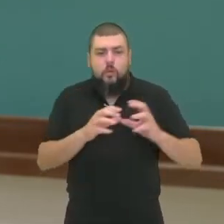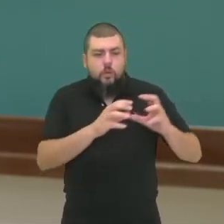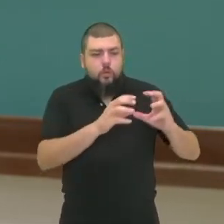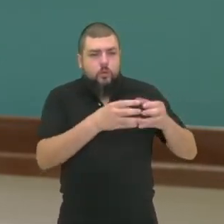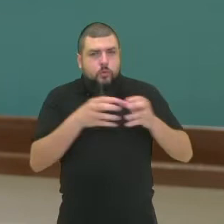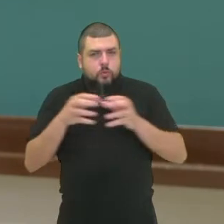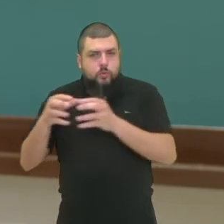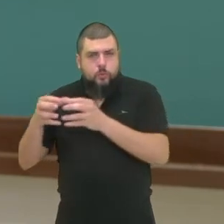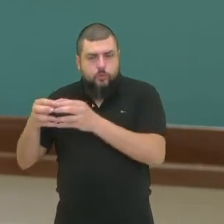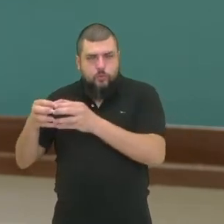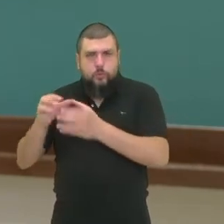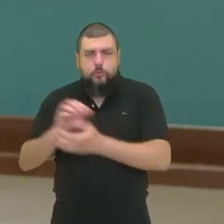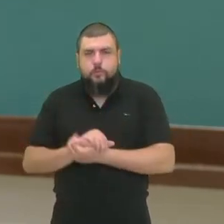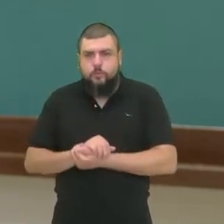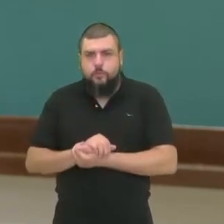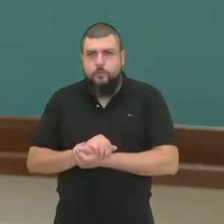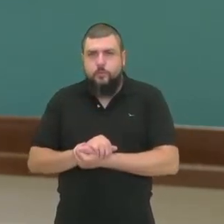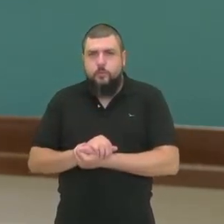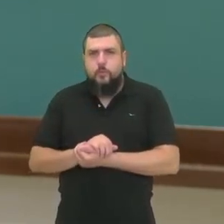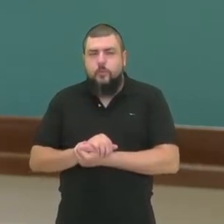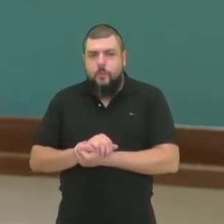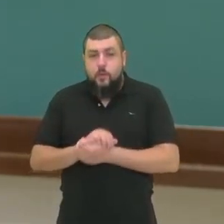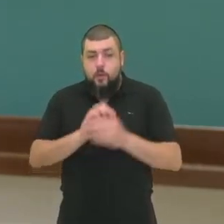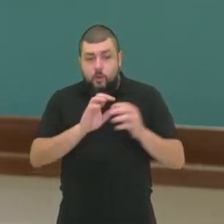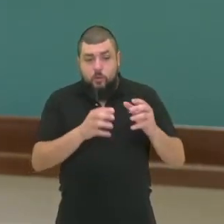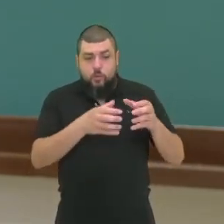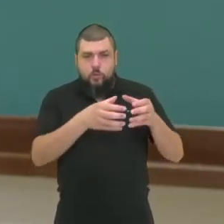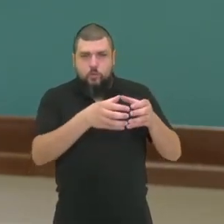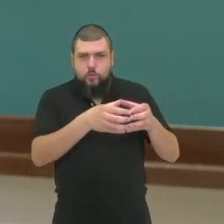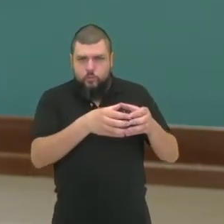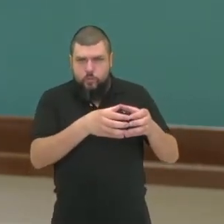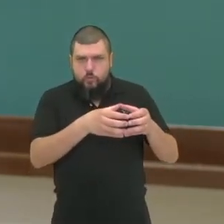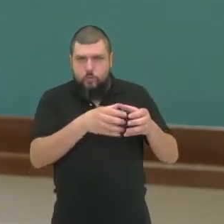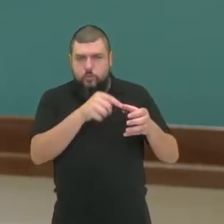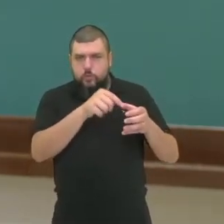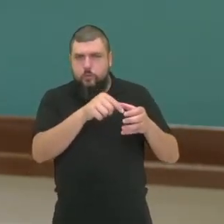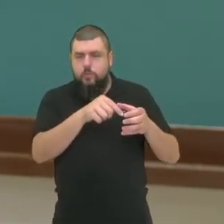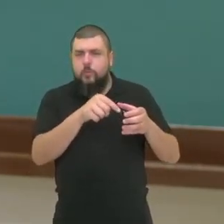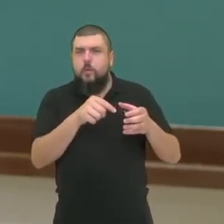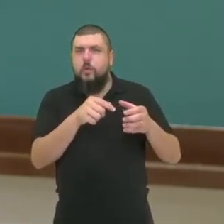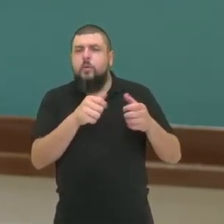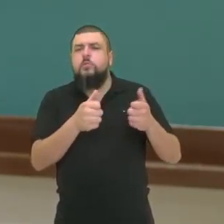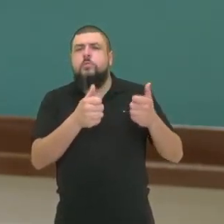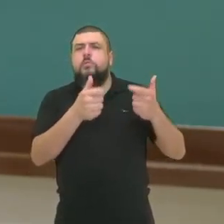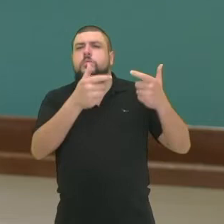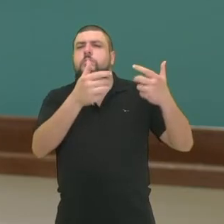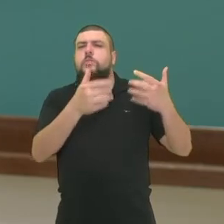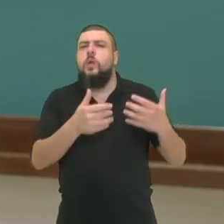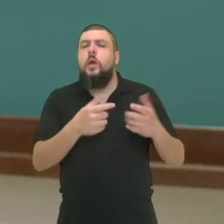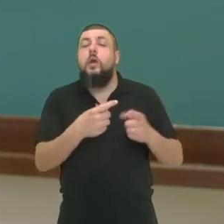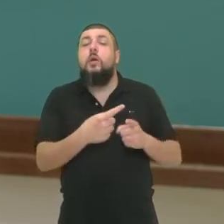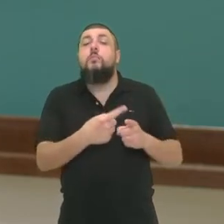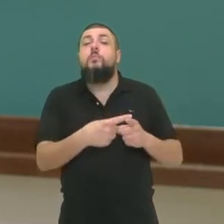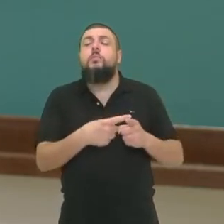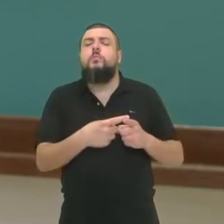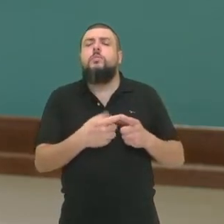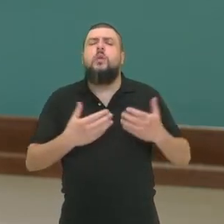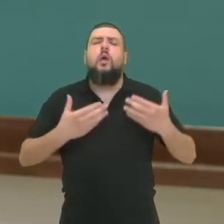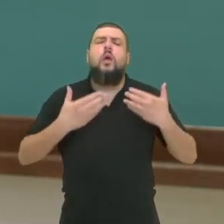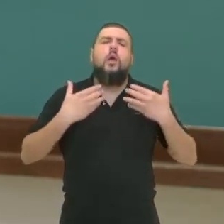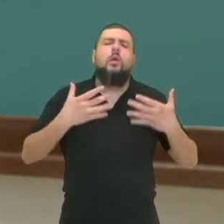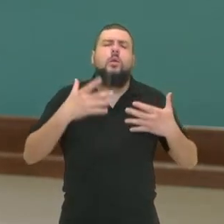grupos. De maneiras que um grupo irá justificar sua preferência pelo calor e altas